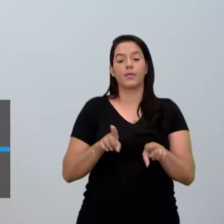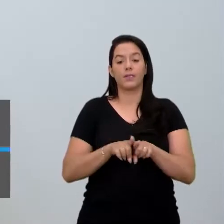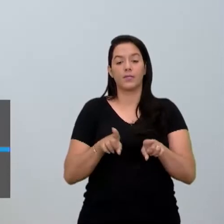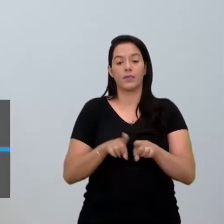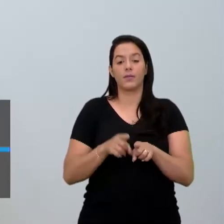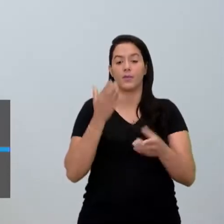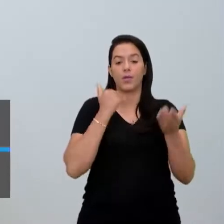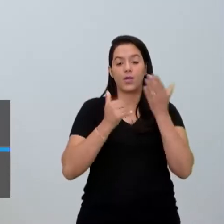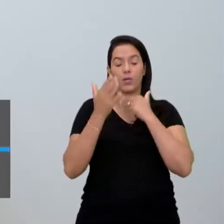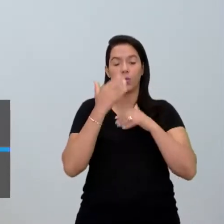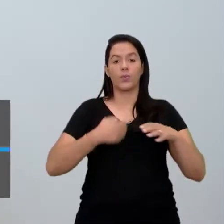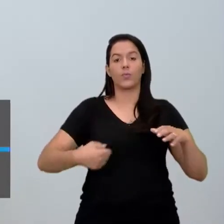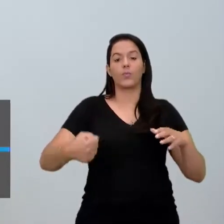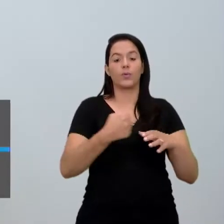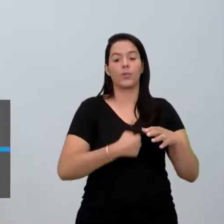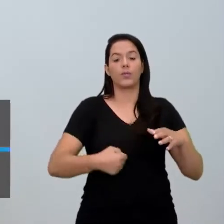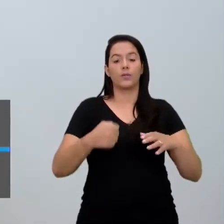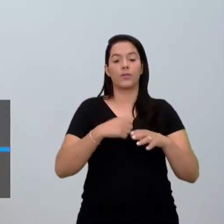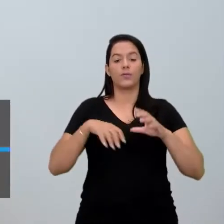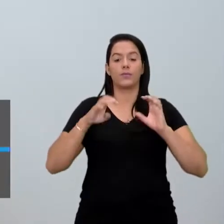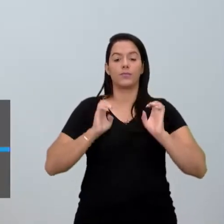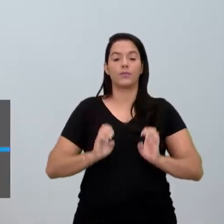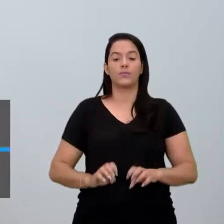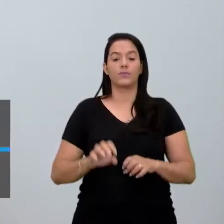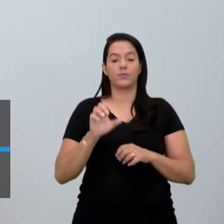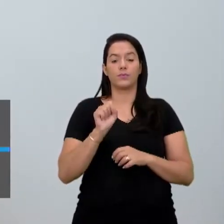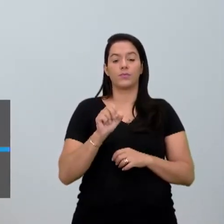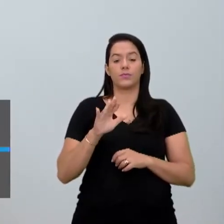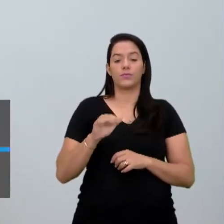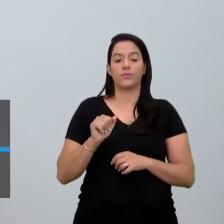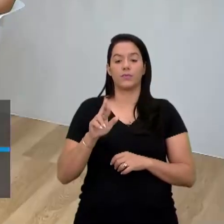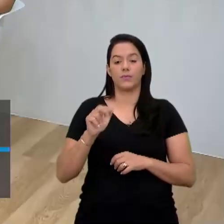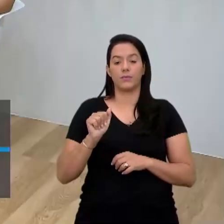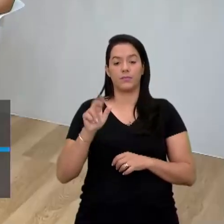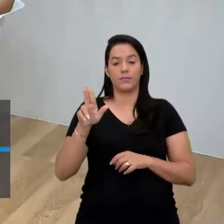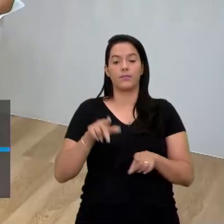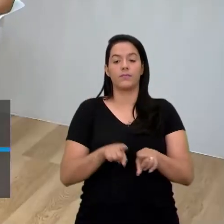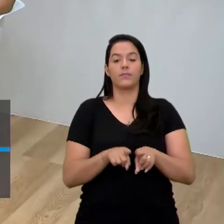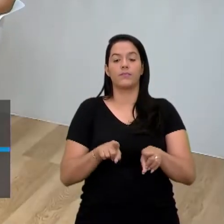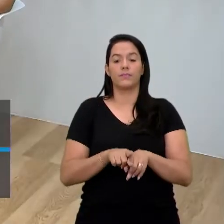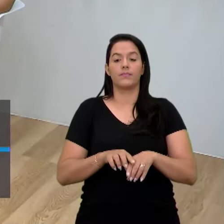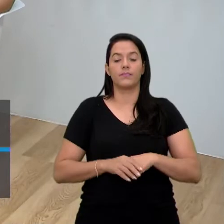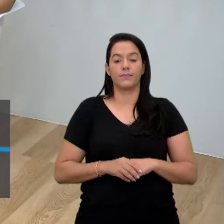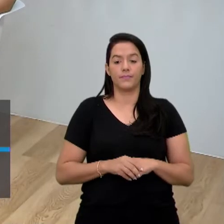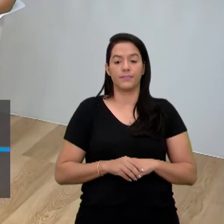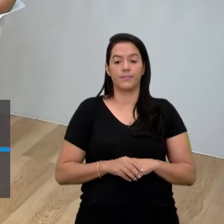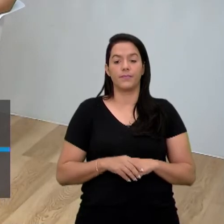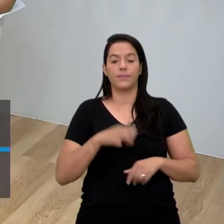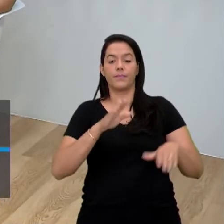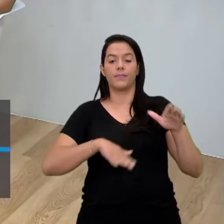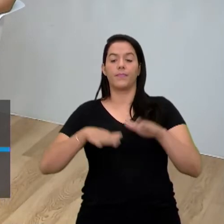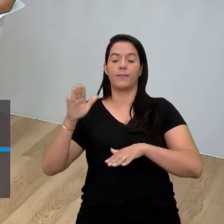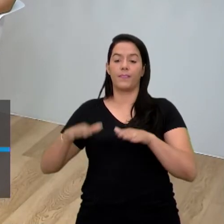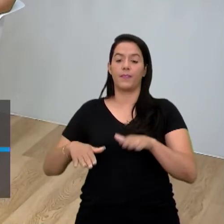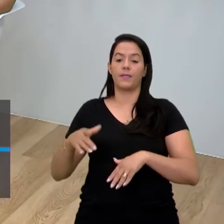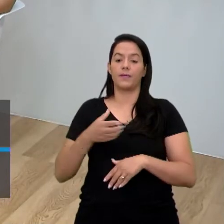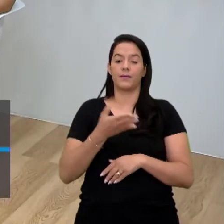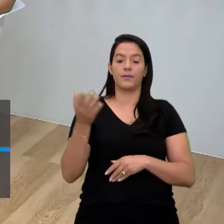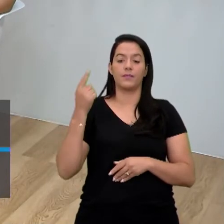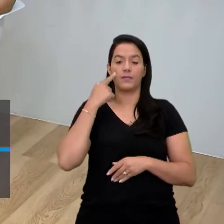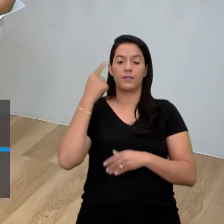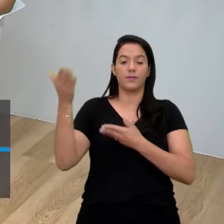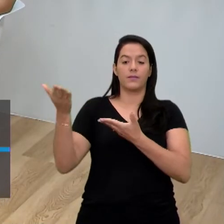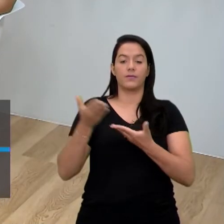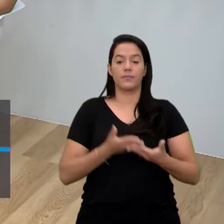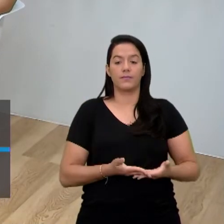culinária étnica. Você gosta de shawarma? Eu adoro shawarma. Às vezes eu e o Thiago, a gente pede aqui pra